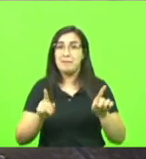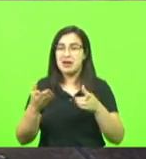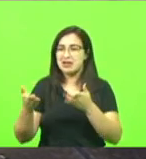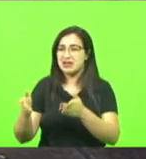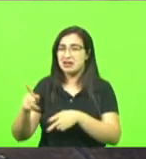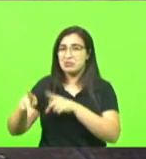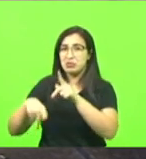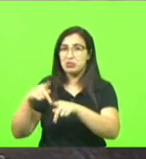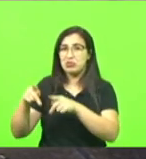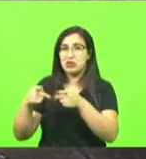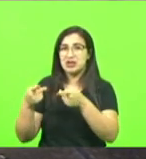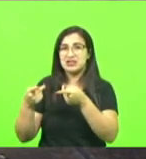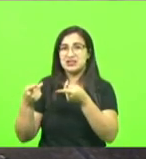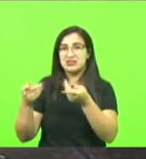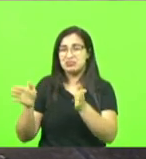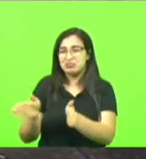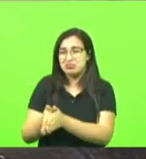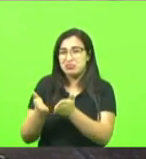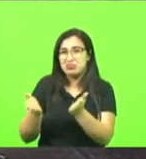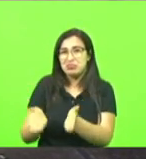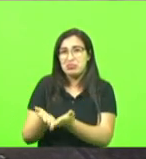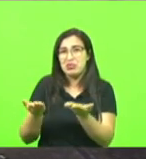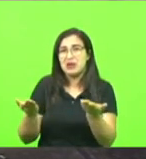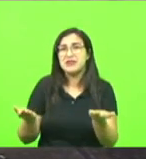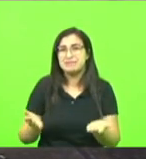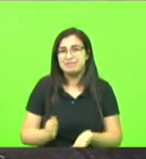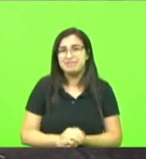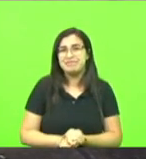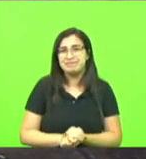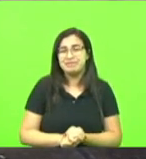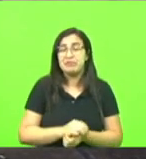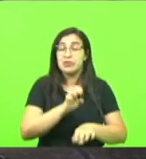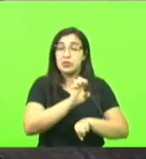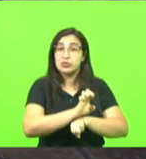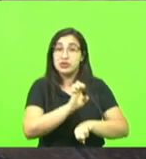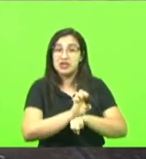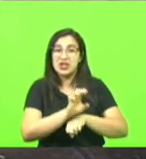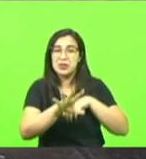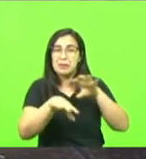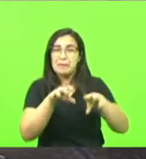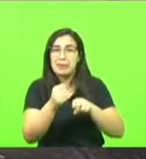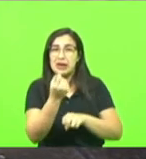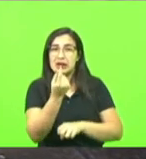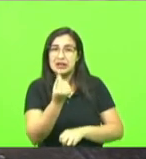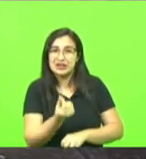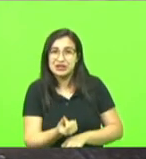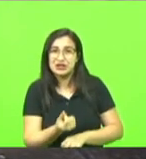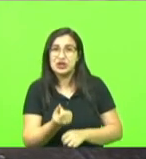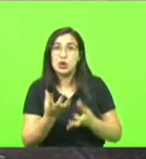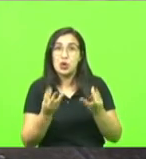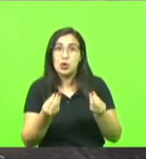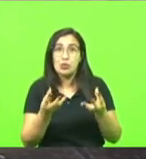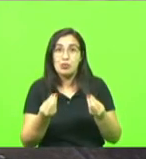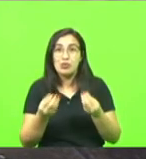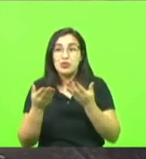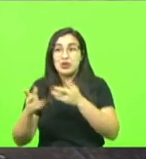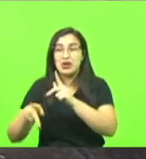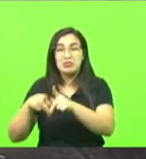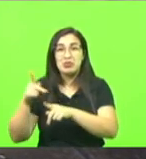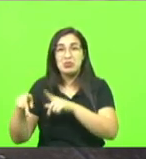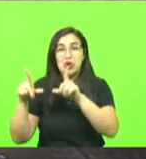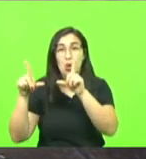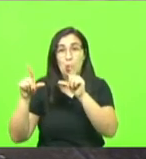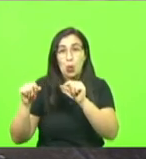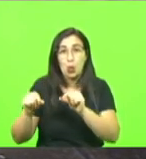miséria. Nós temos um Estado que tira cada vez mais dinheiro do catarinense e uma população que tem cada vez menos dinheiro no